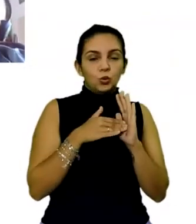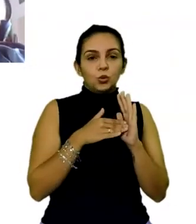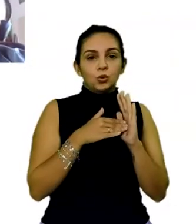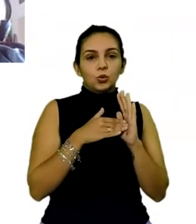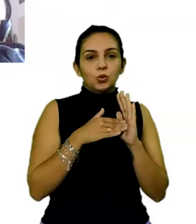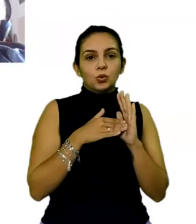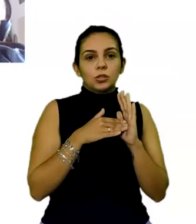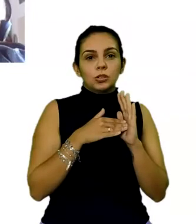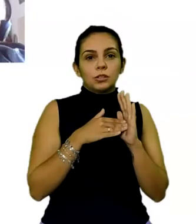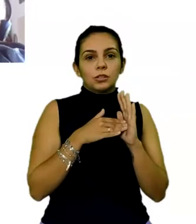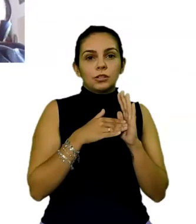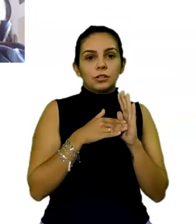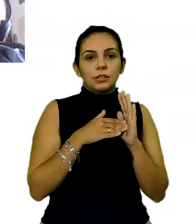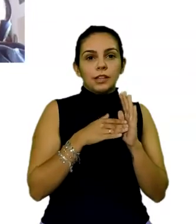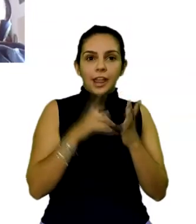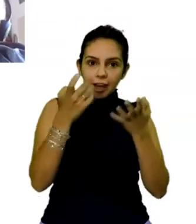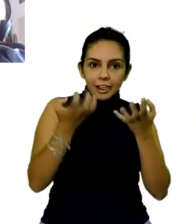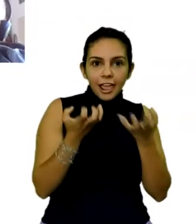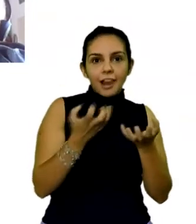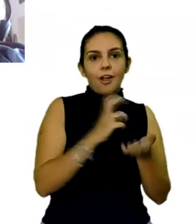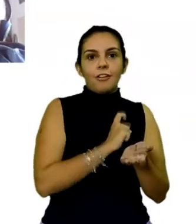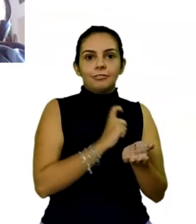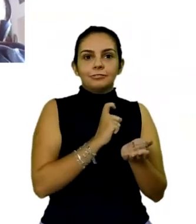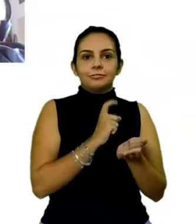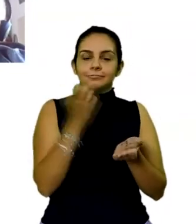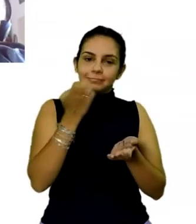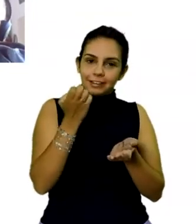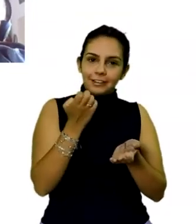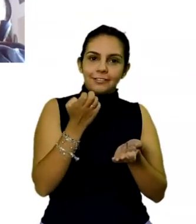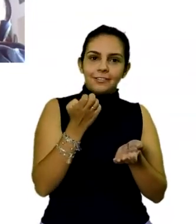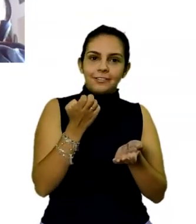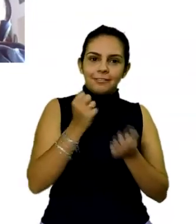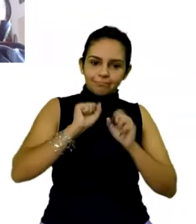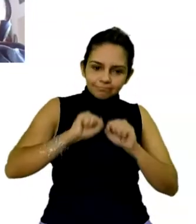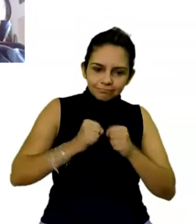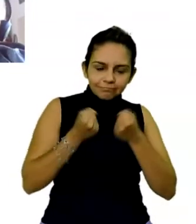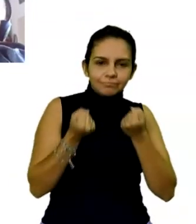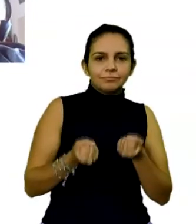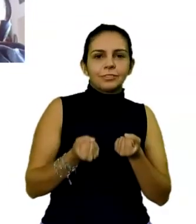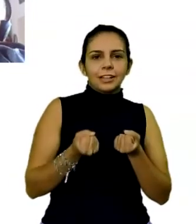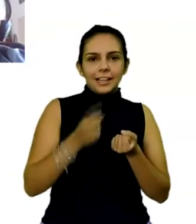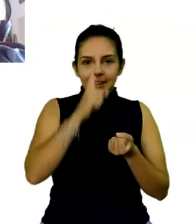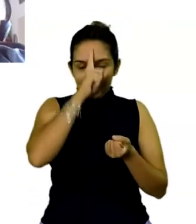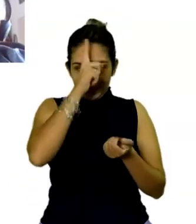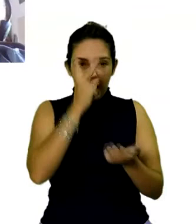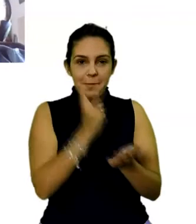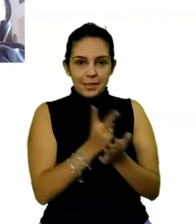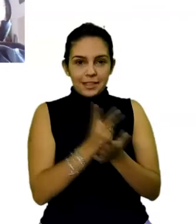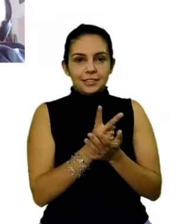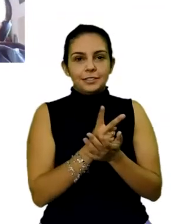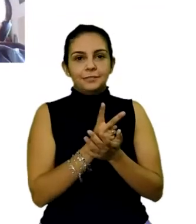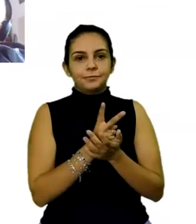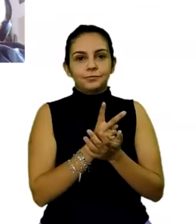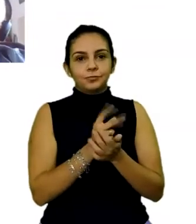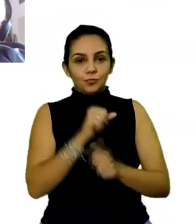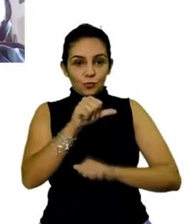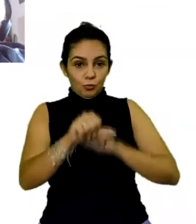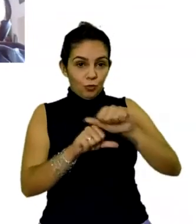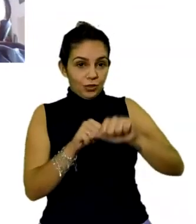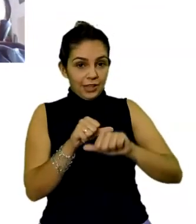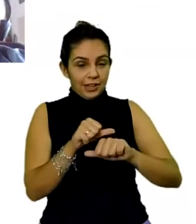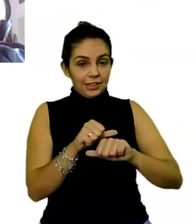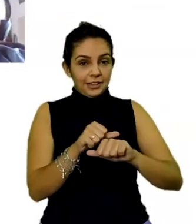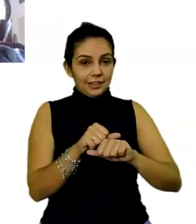inteiramente intencional. Era o jeito que ele queria reforçar aquela ideia. Então, mudar